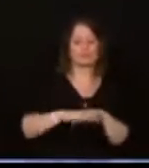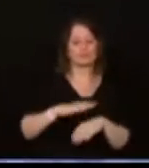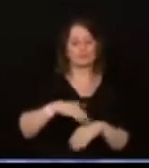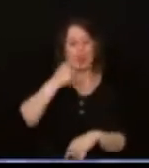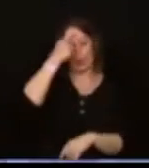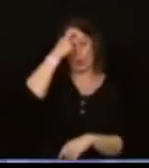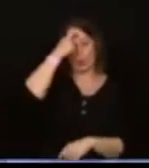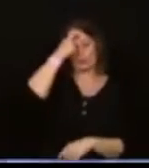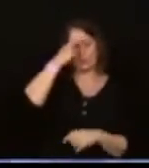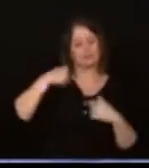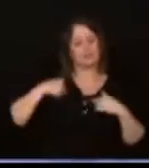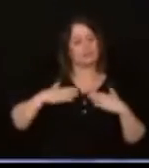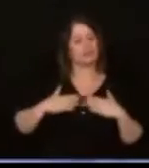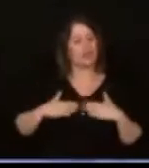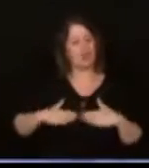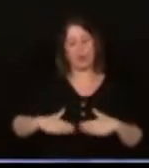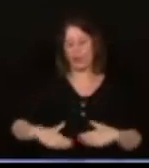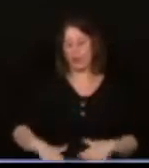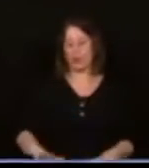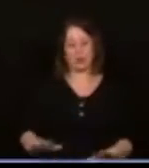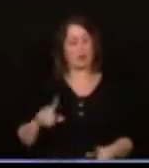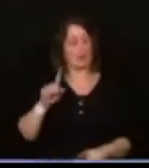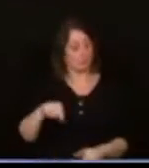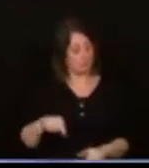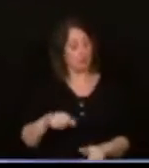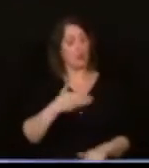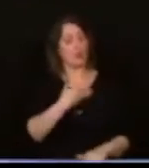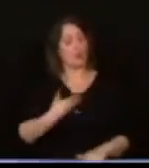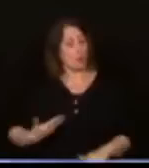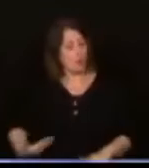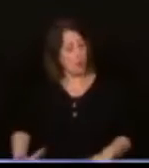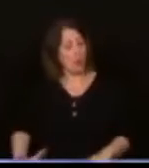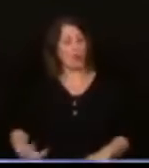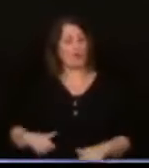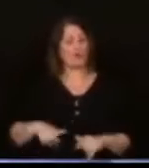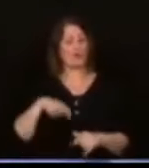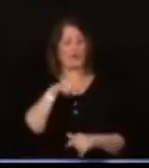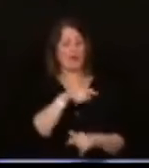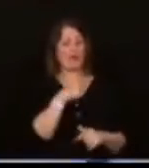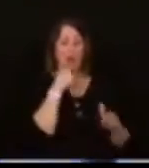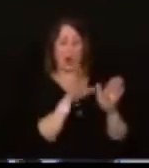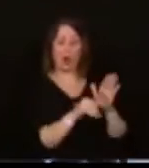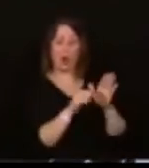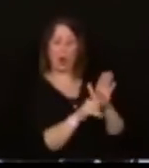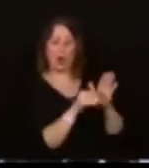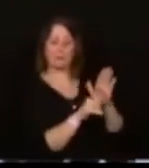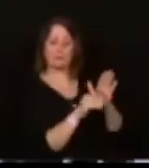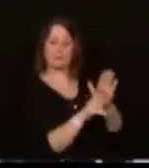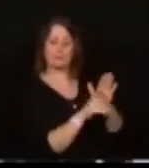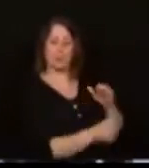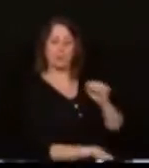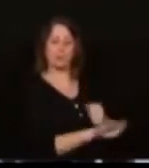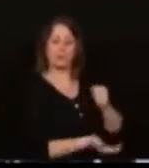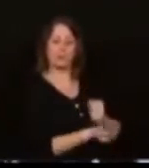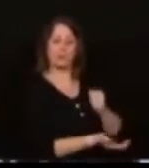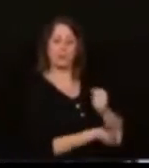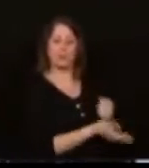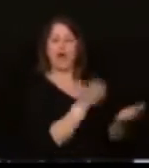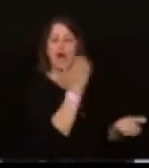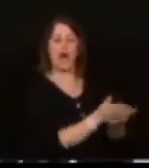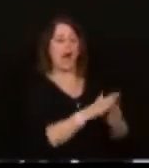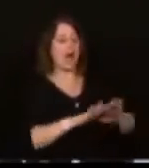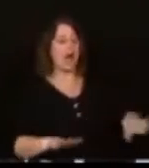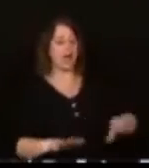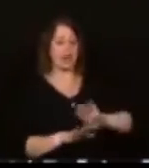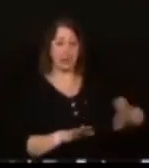consciência tranquila. É um governo que acabou com a palavra corrupção. E sempre digo,